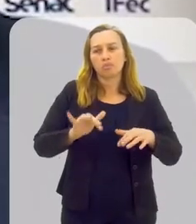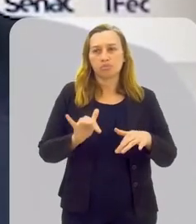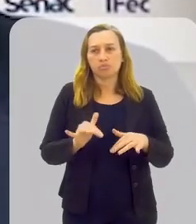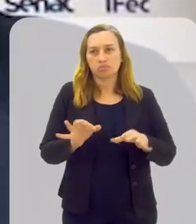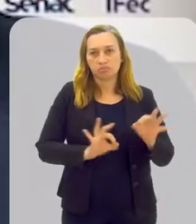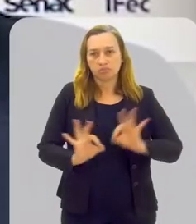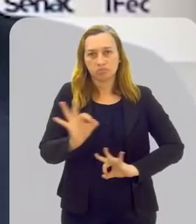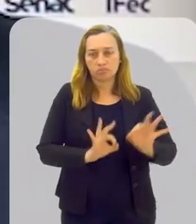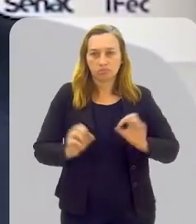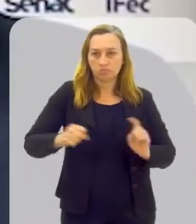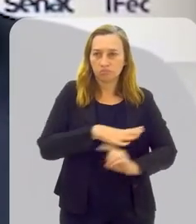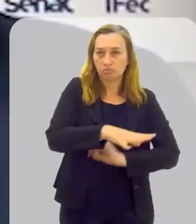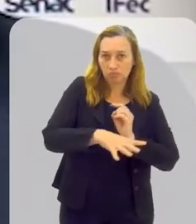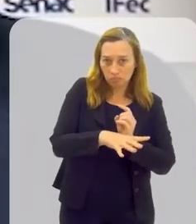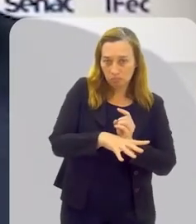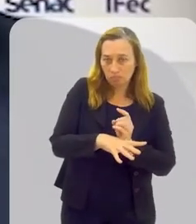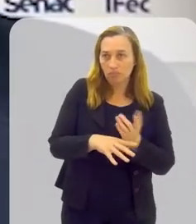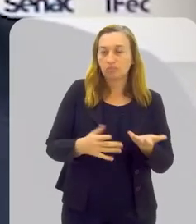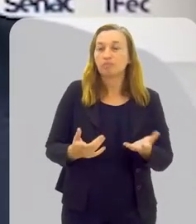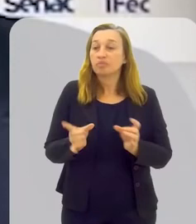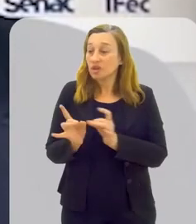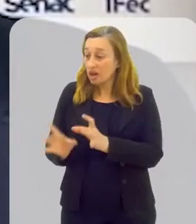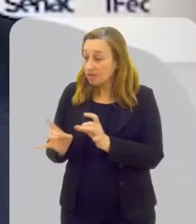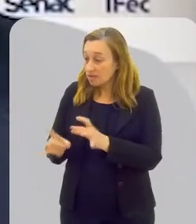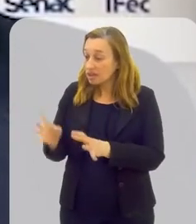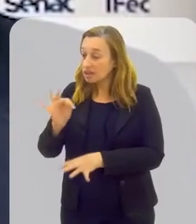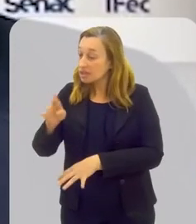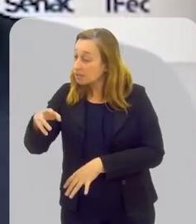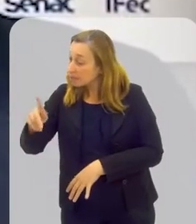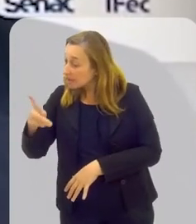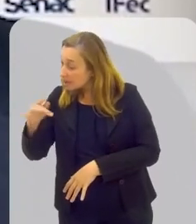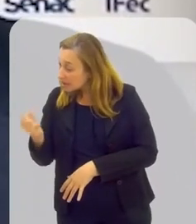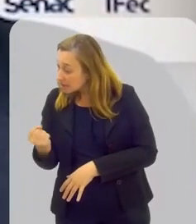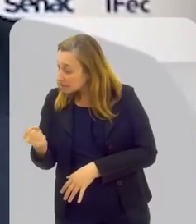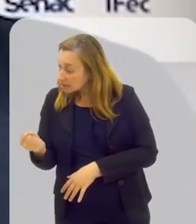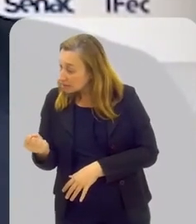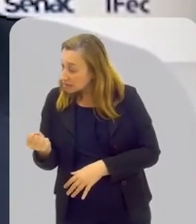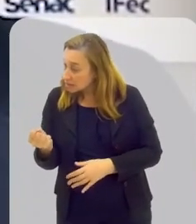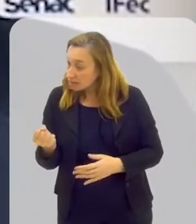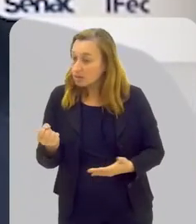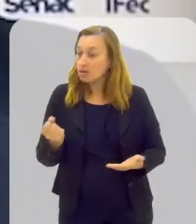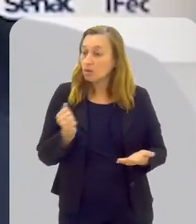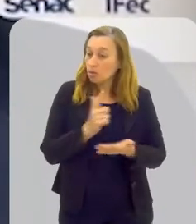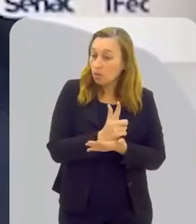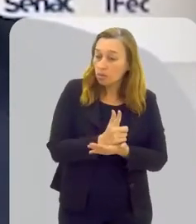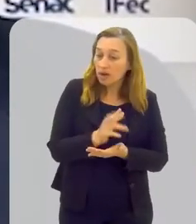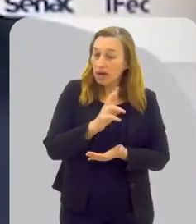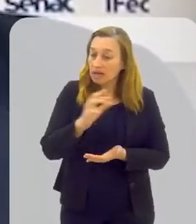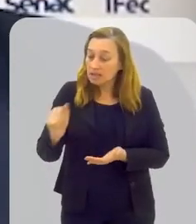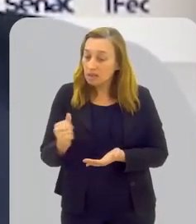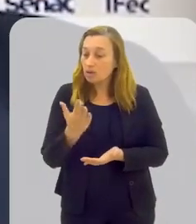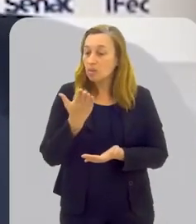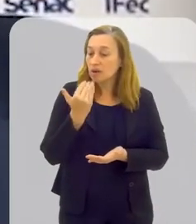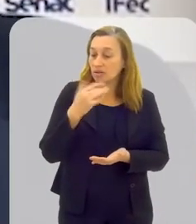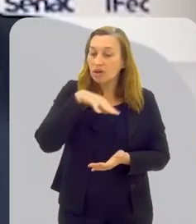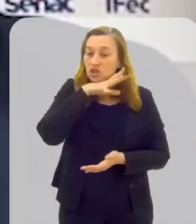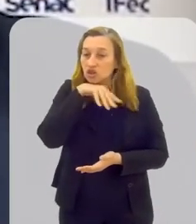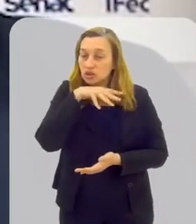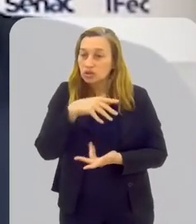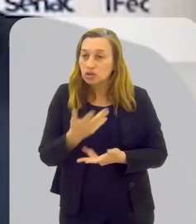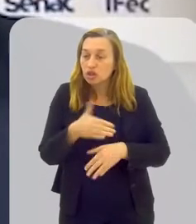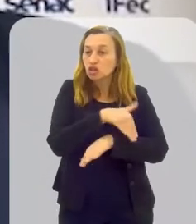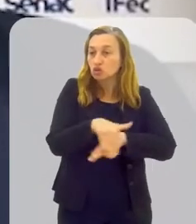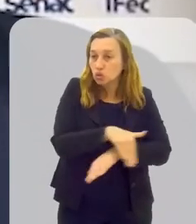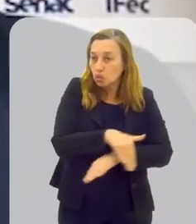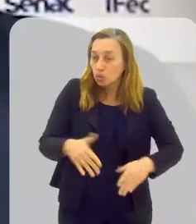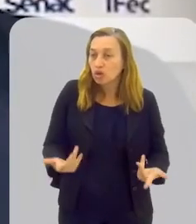delas é transformada em cadeira de rodas e o outro é o rio acopete onde a venda dessas tampinhas é compra ração para animais de rua